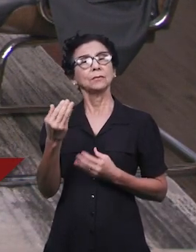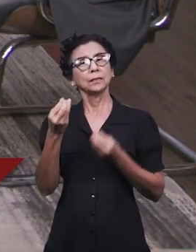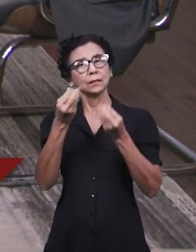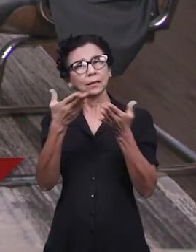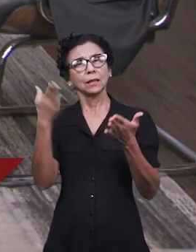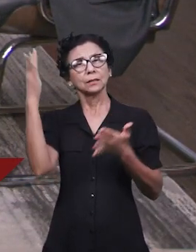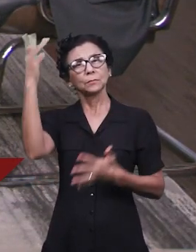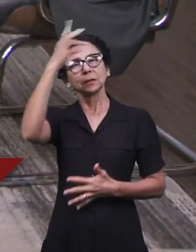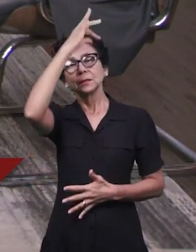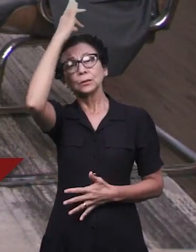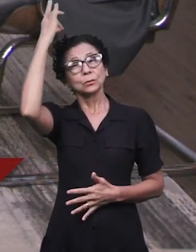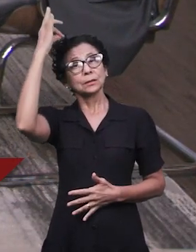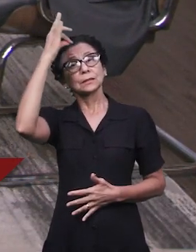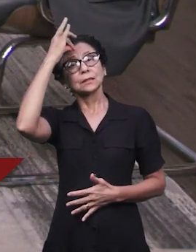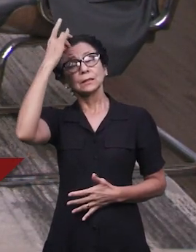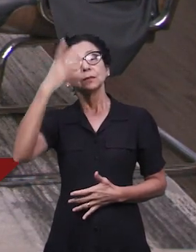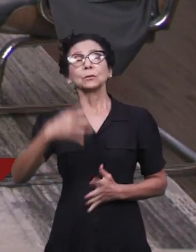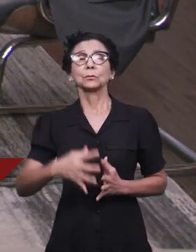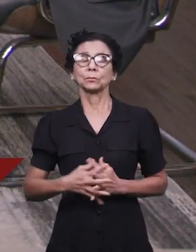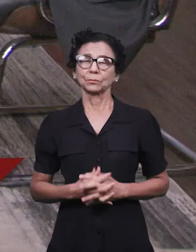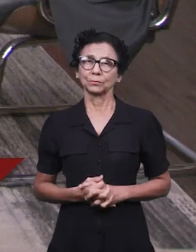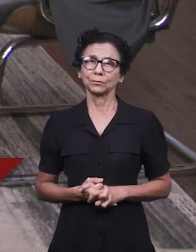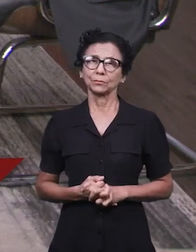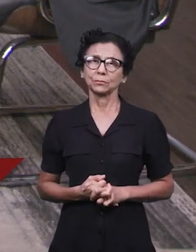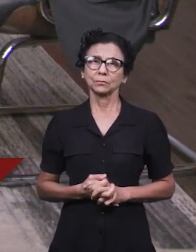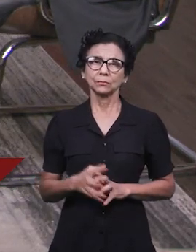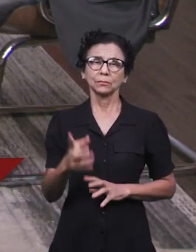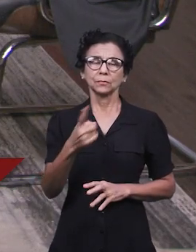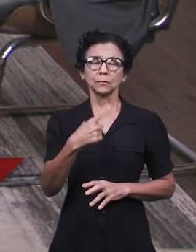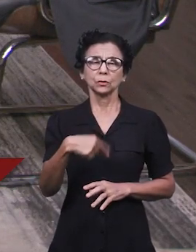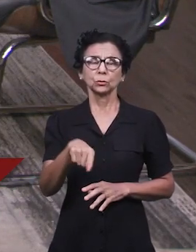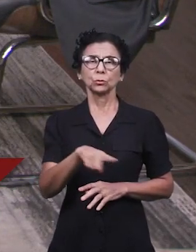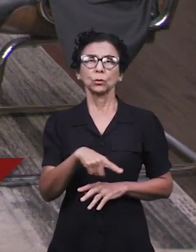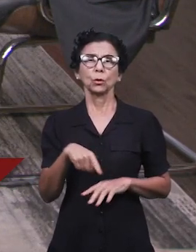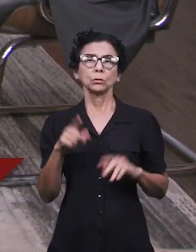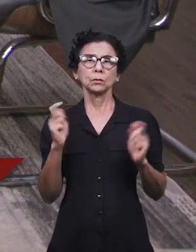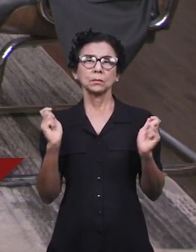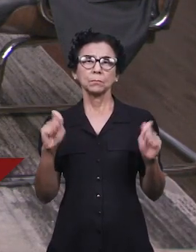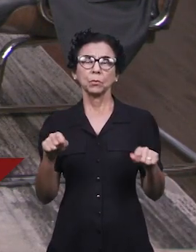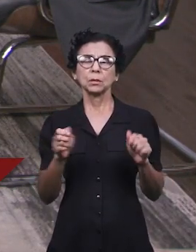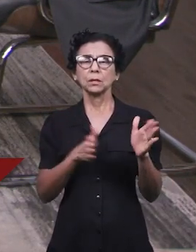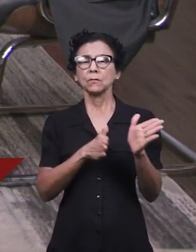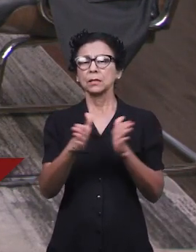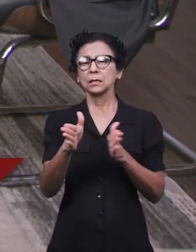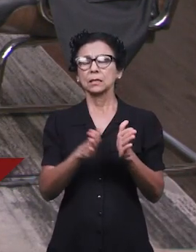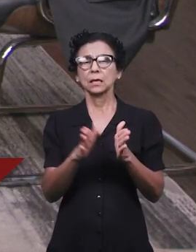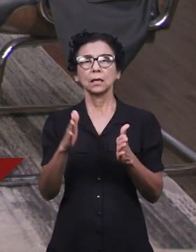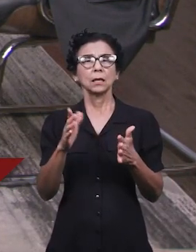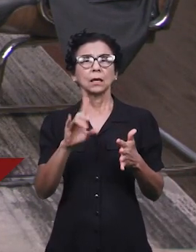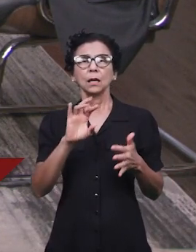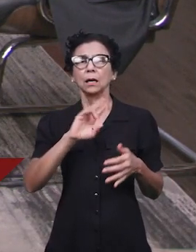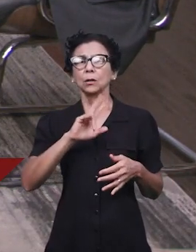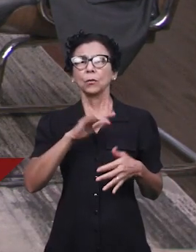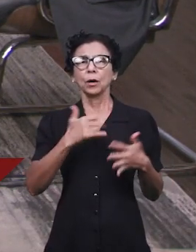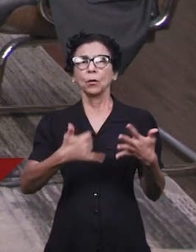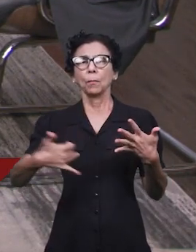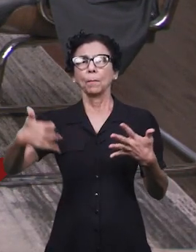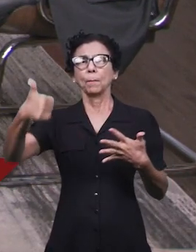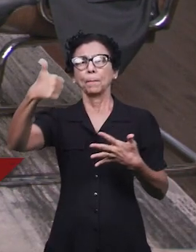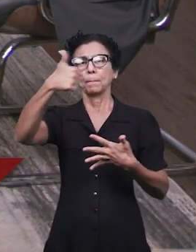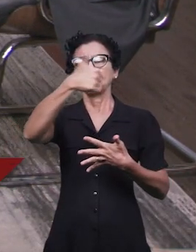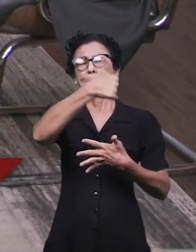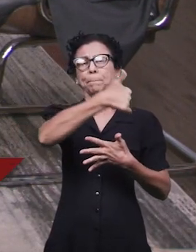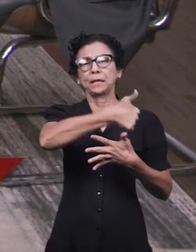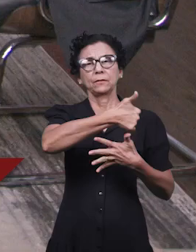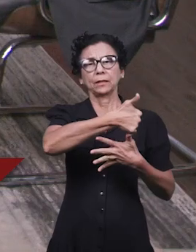acessível a todo, não é um privilégio nosso, uma particularidade nossa, mas o Senhor, nessa última hora, ele quer se revelar